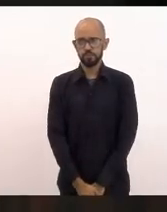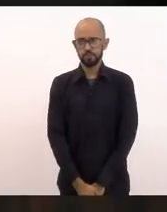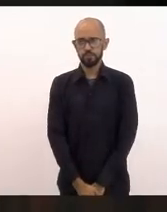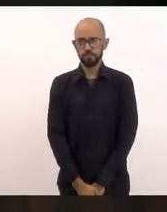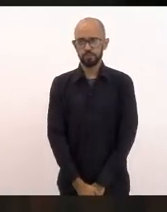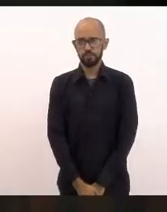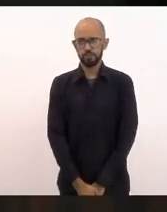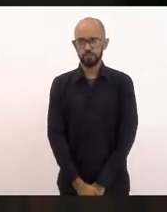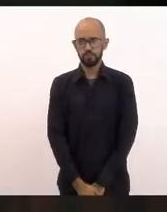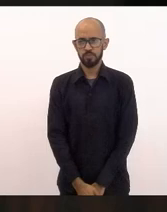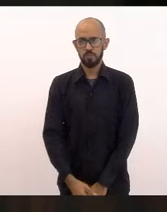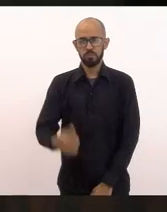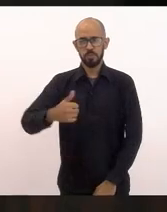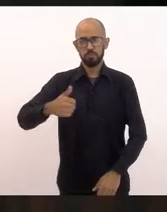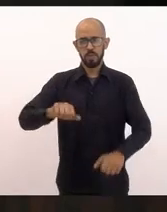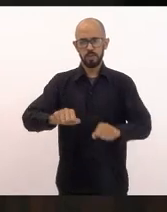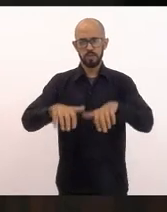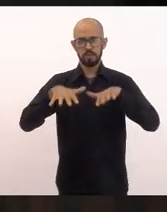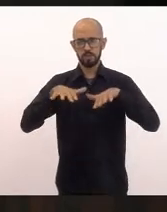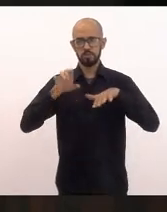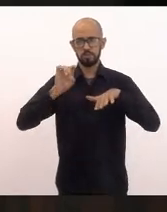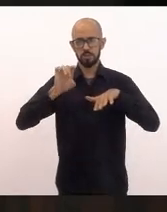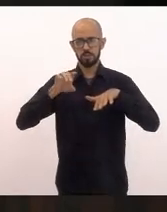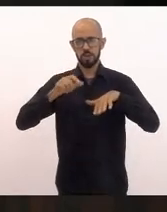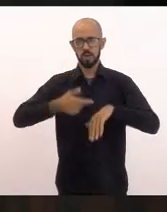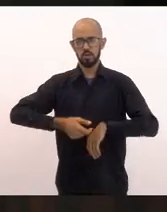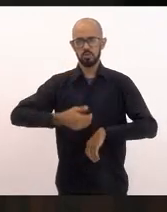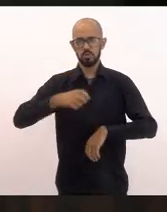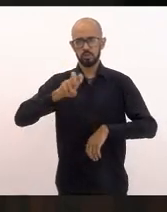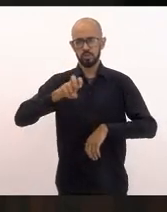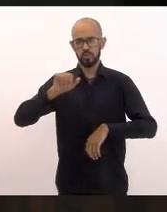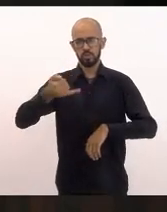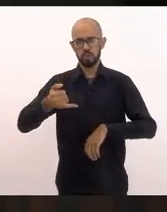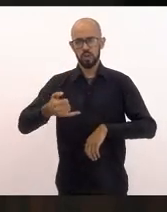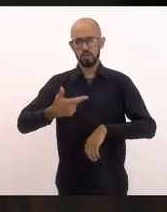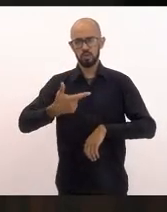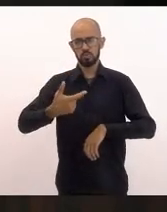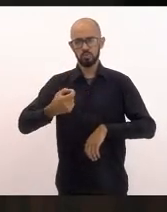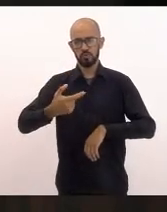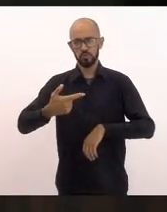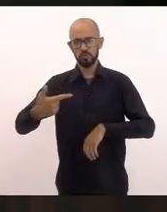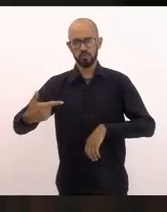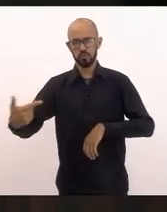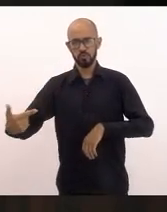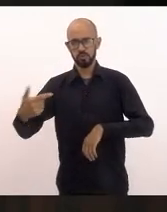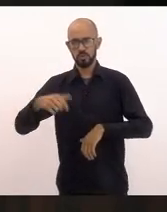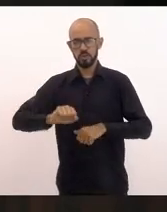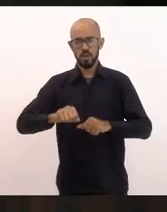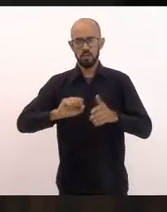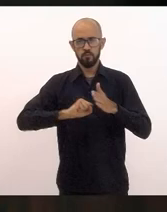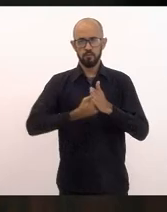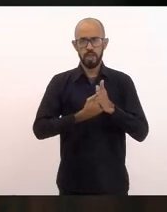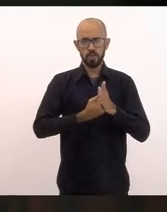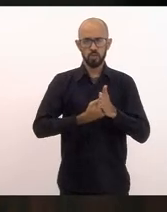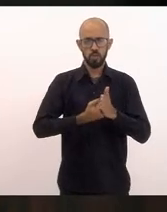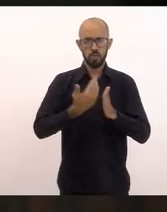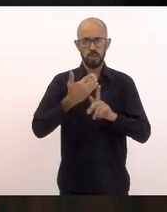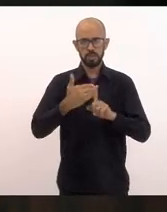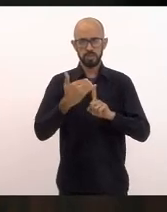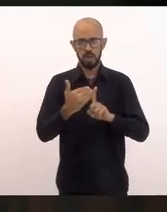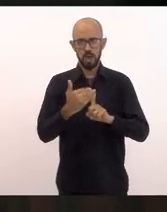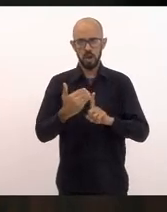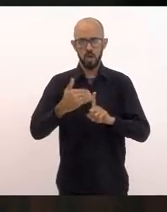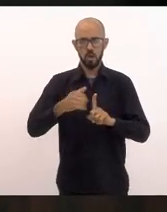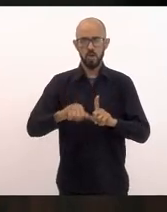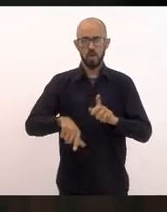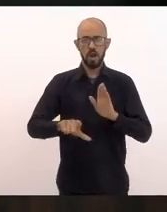Então, primeira sessão extraordinária do dia 5 de janeiro de 2022, em discussão única, veto parcial aposto ao projeto de lei 5081 de